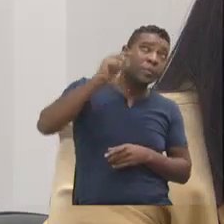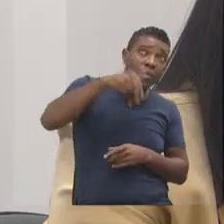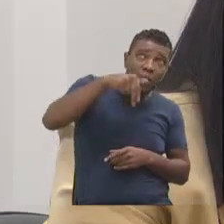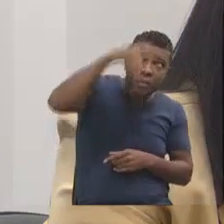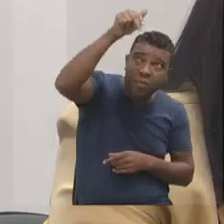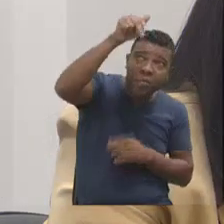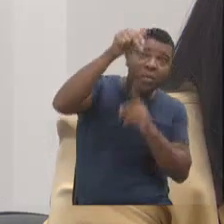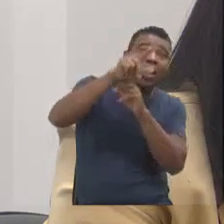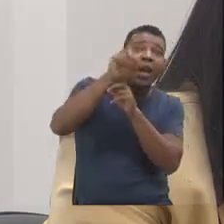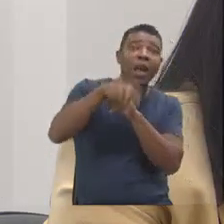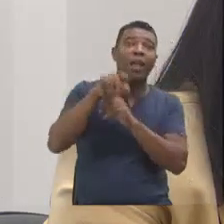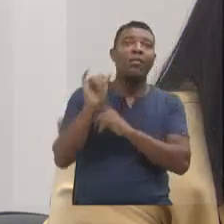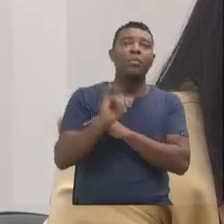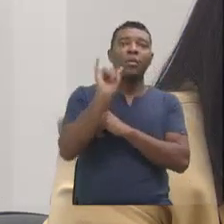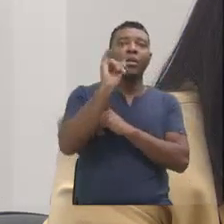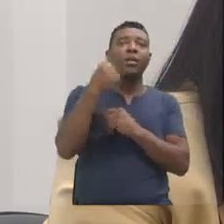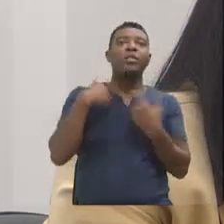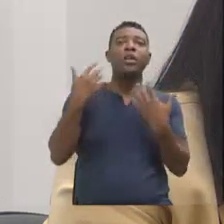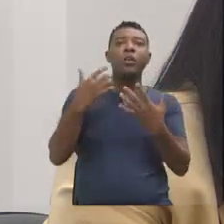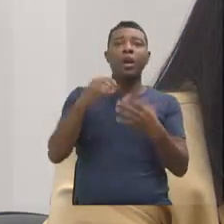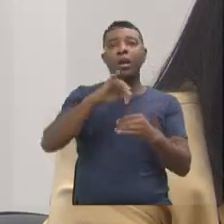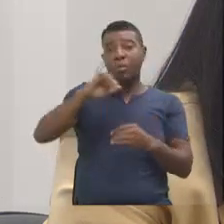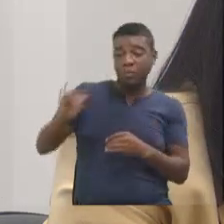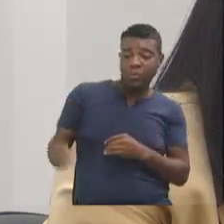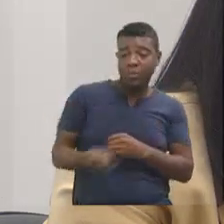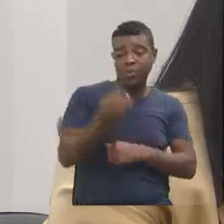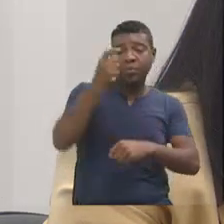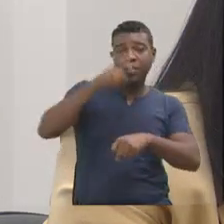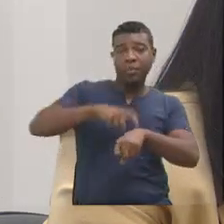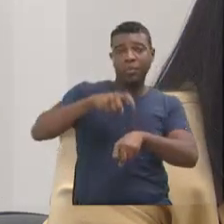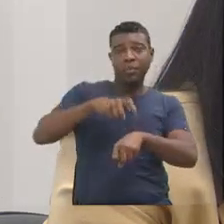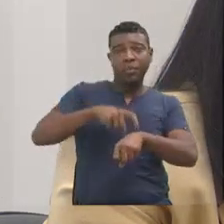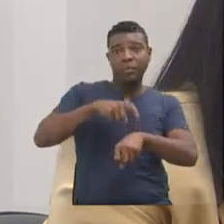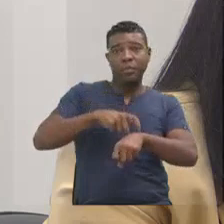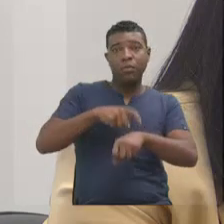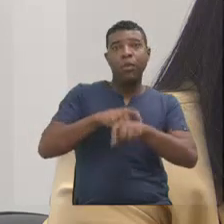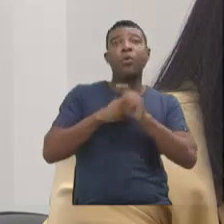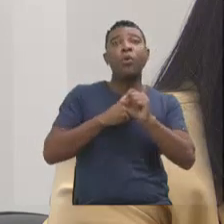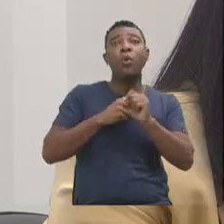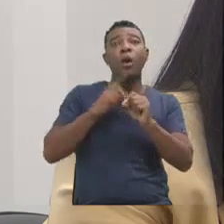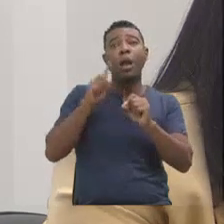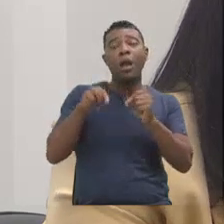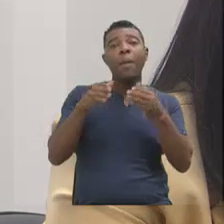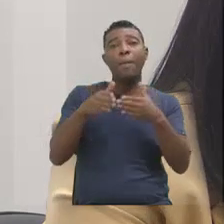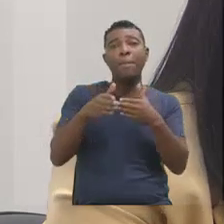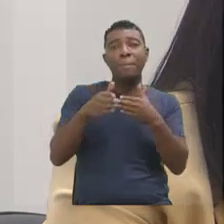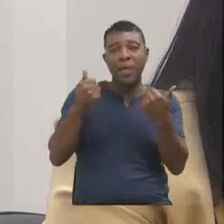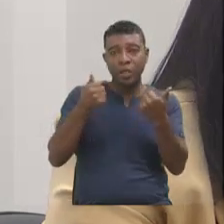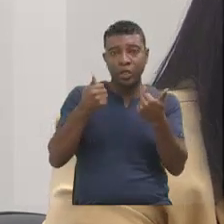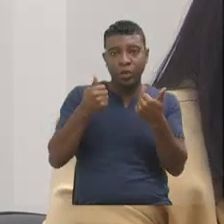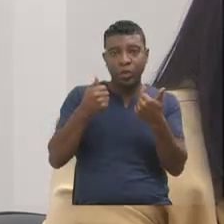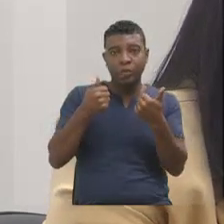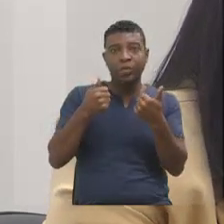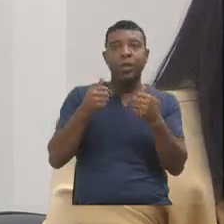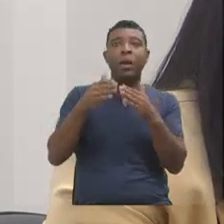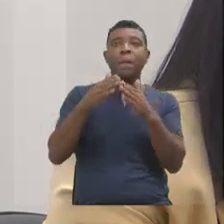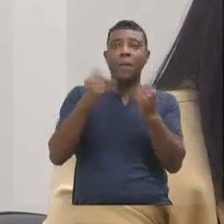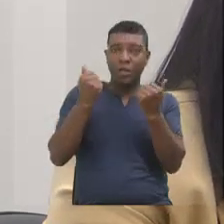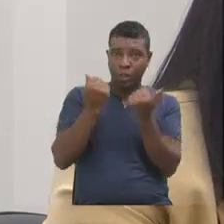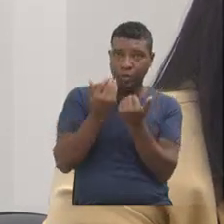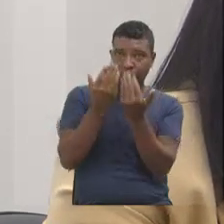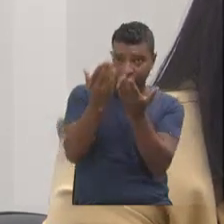quero aproveitar o momento e falar com o senhor que são pedidos né quero pedir o Senhor